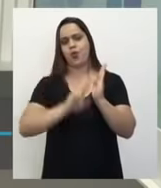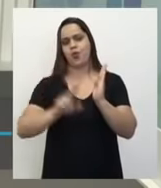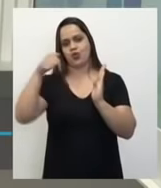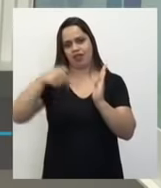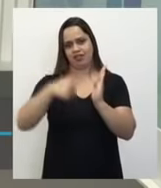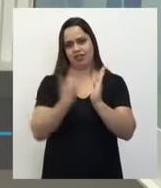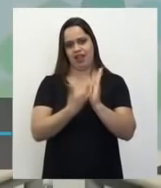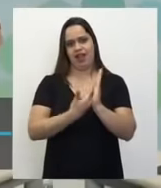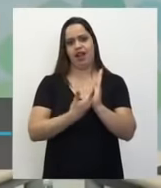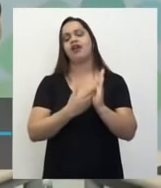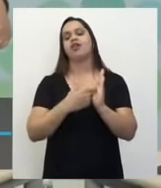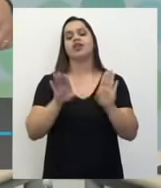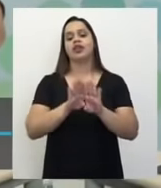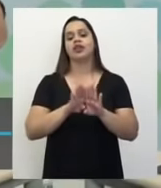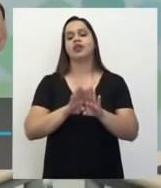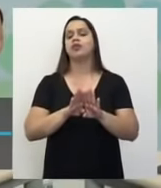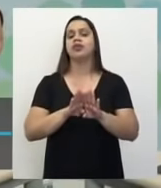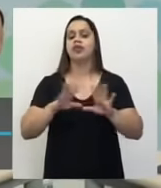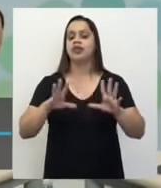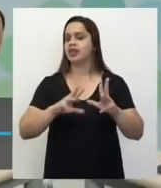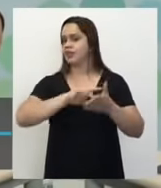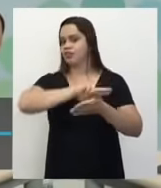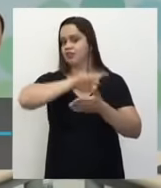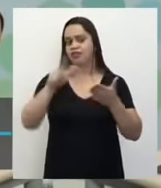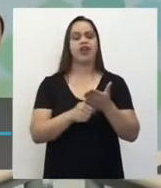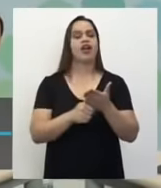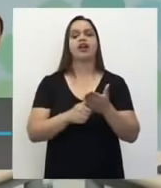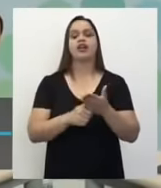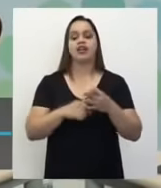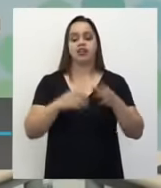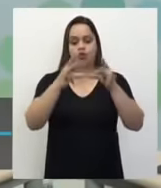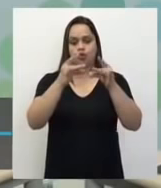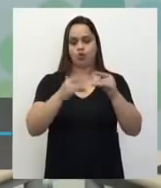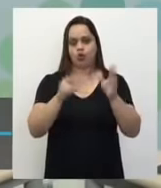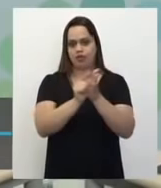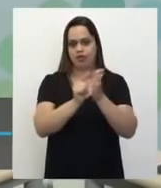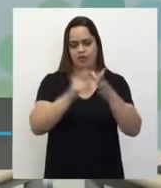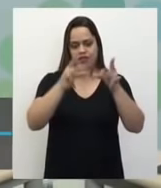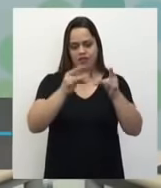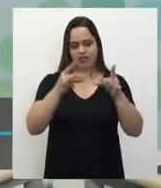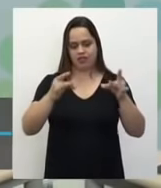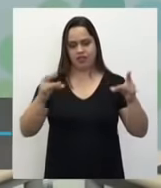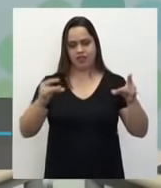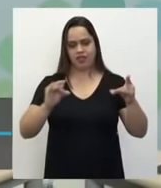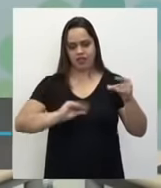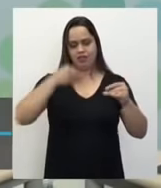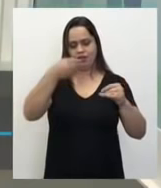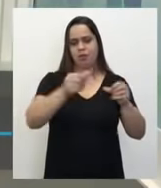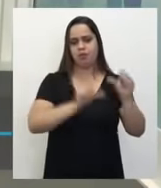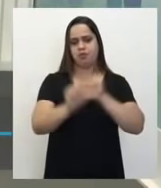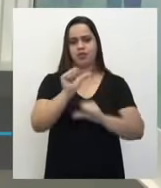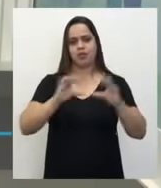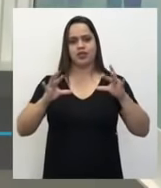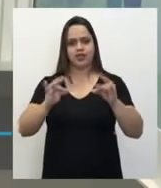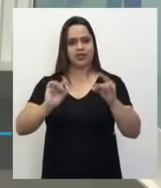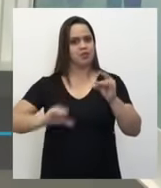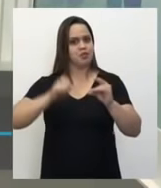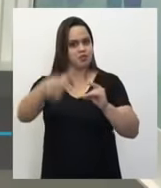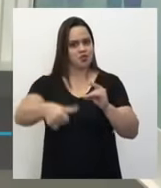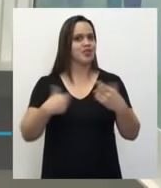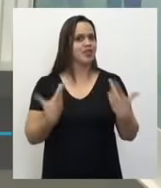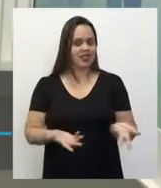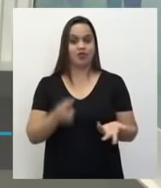uma espécie, né, de várias folhinhas grudadinhas aqui, vai só subindo essas folhinhas e vai mudando esse cenário. Turma, É uma coisa interessante. Quem